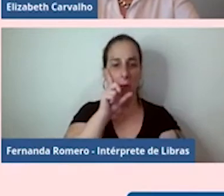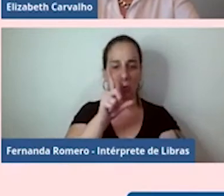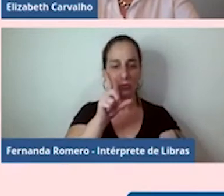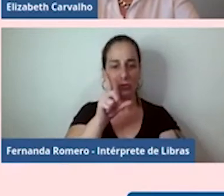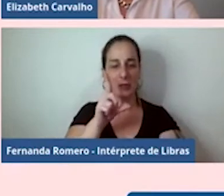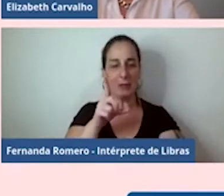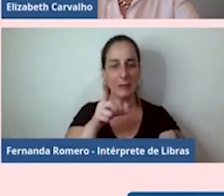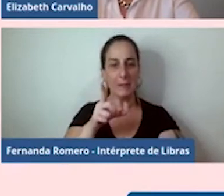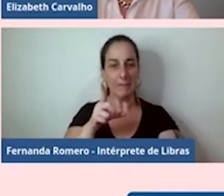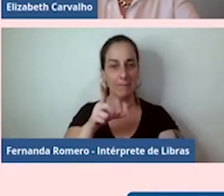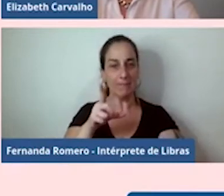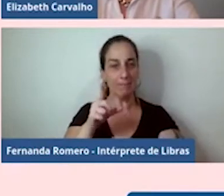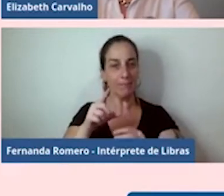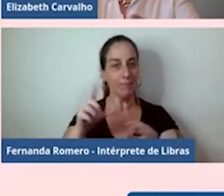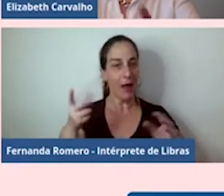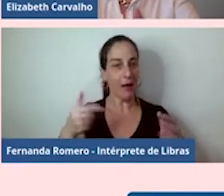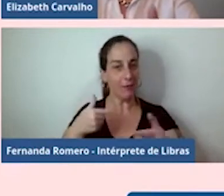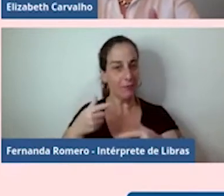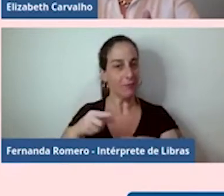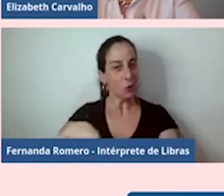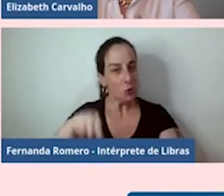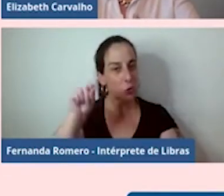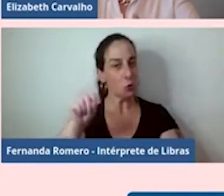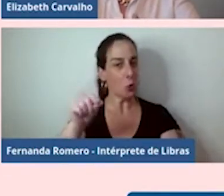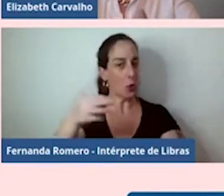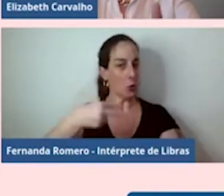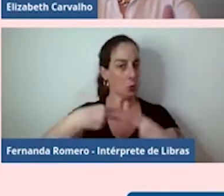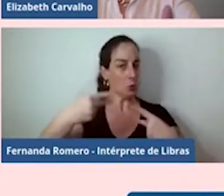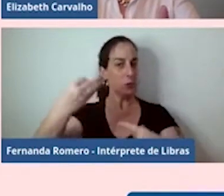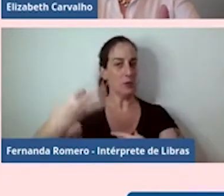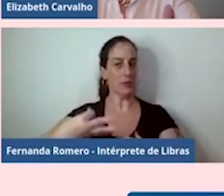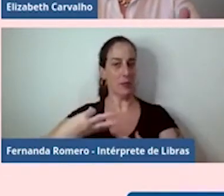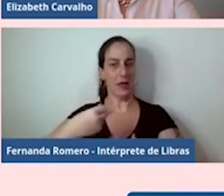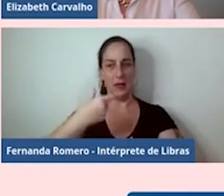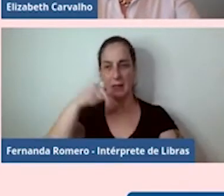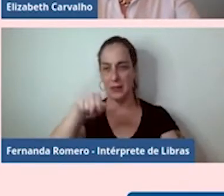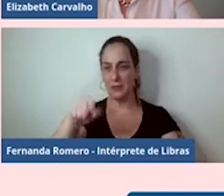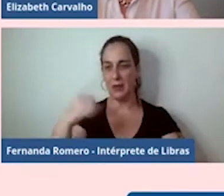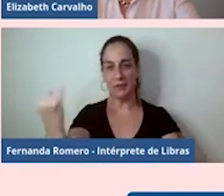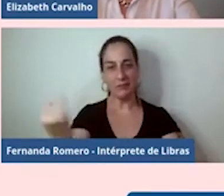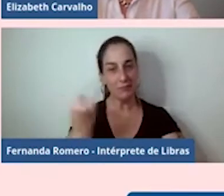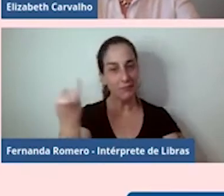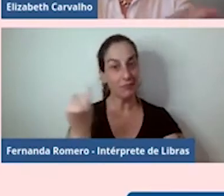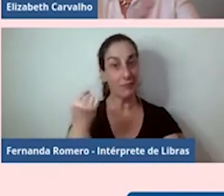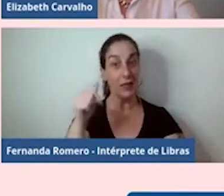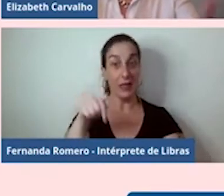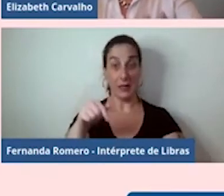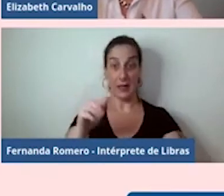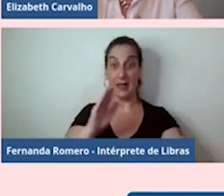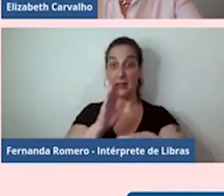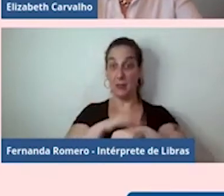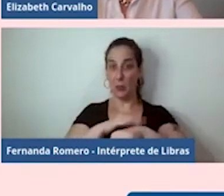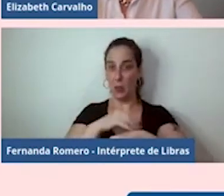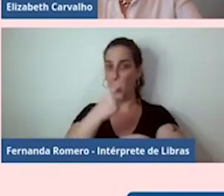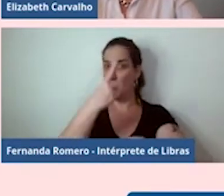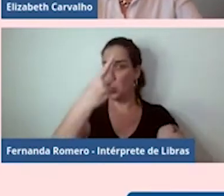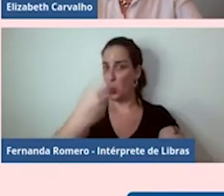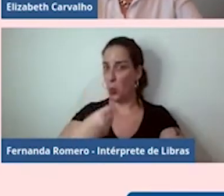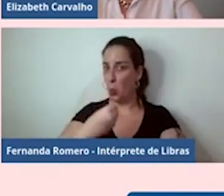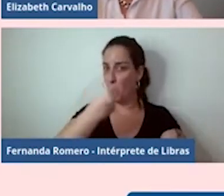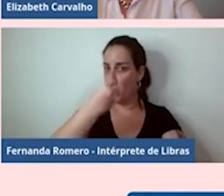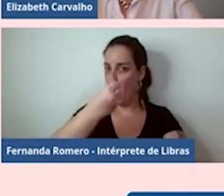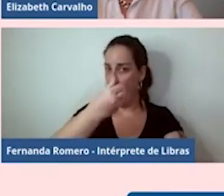gente faz. Né? Isso aí eu acho que é fundamental. E nesse momento, gente, esse 1 ano e meio